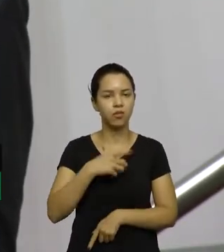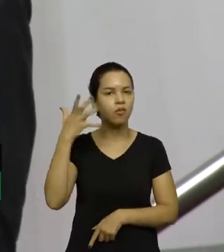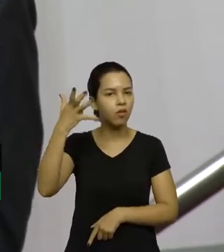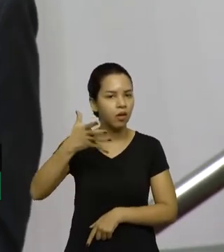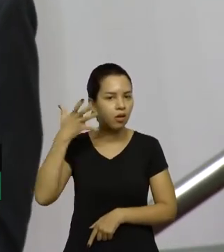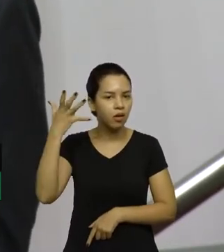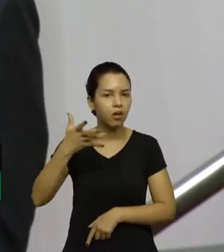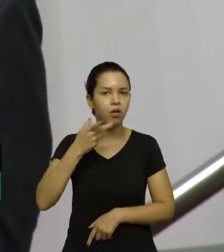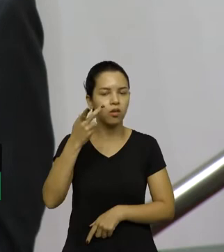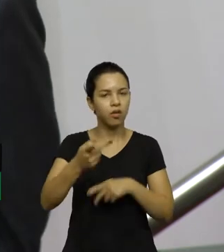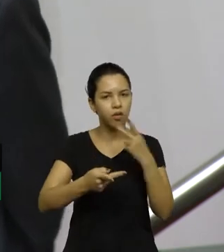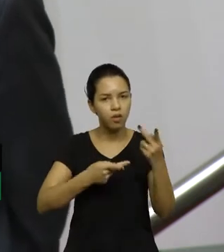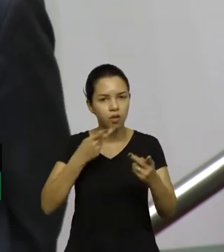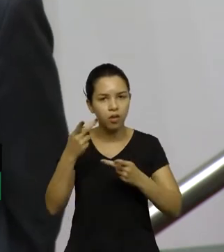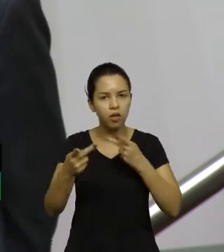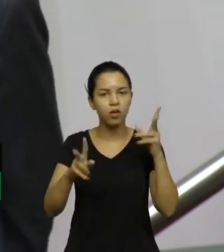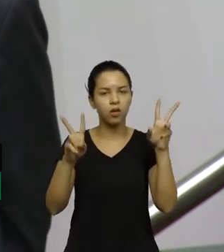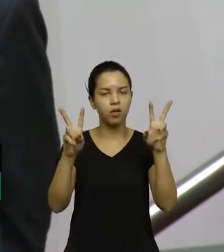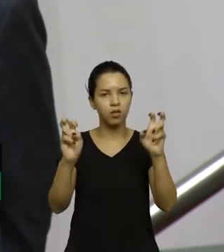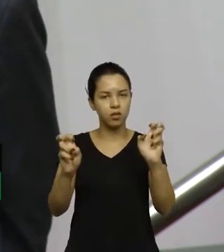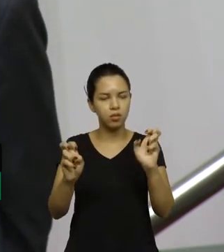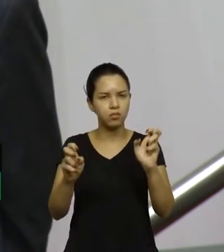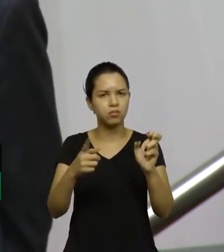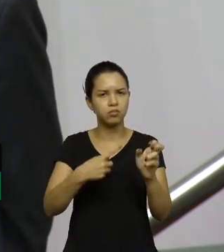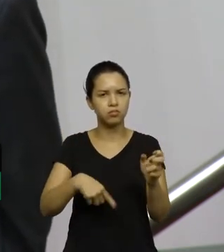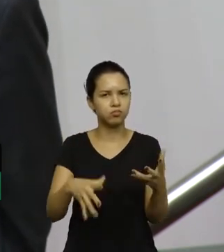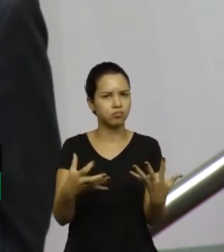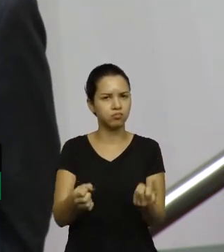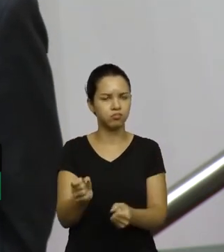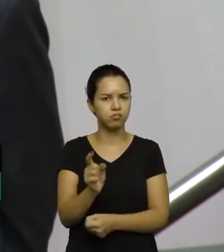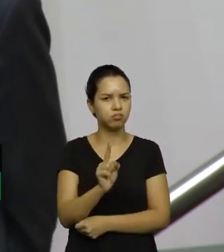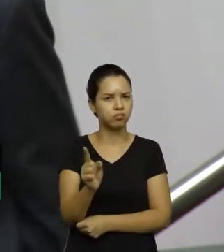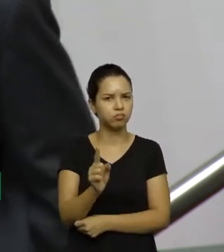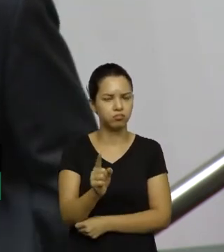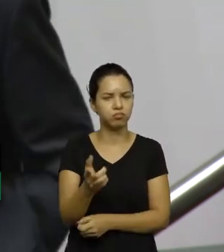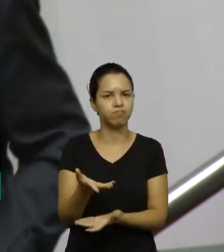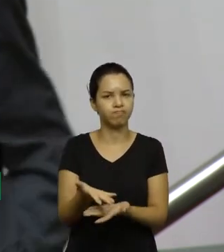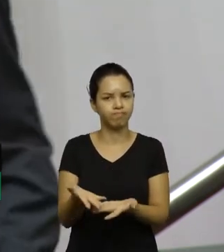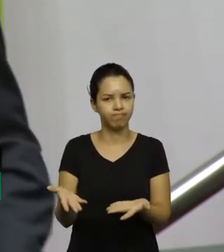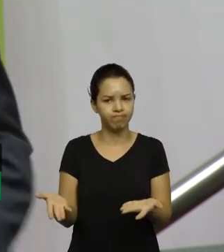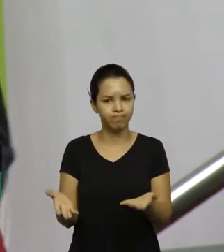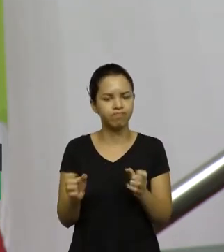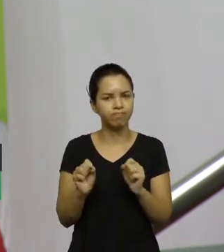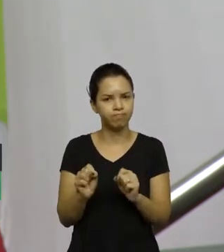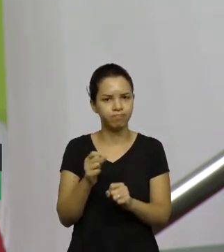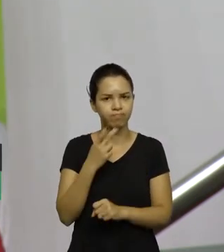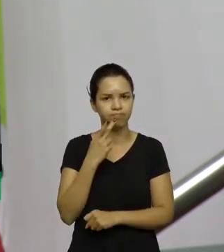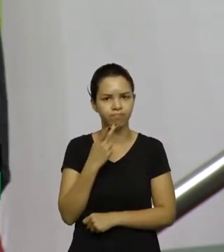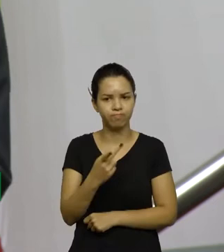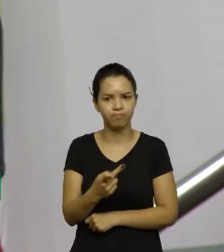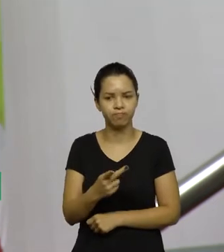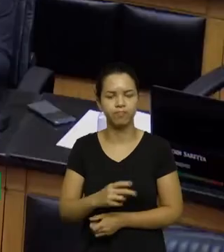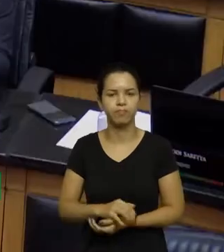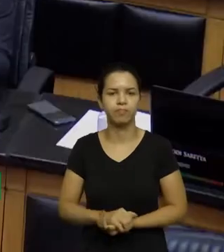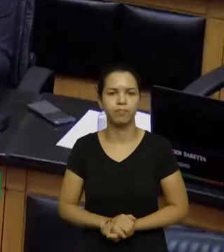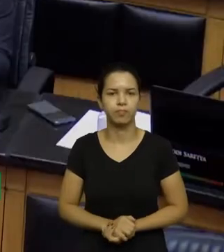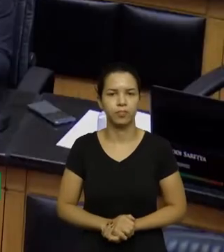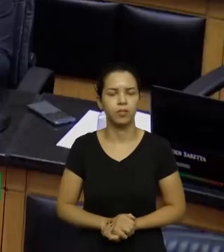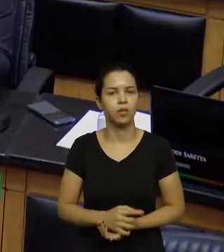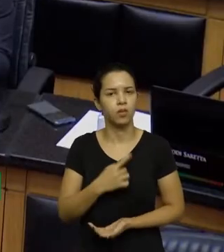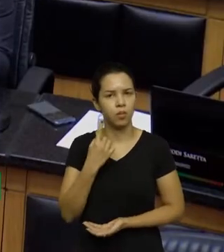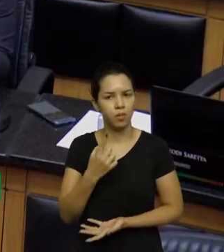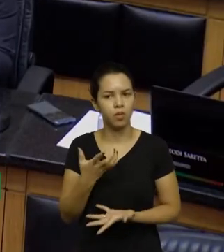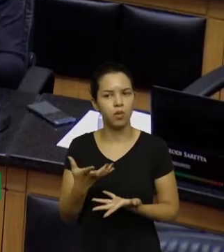isso, mas é indignante essa situação que nós estamos vivendo. Com a palavra. Deputado Sareta, eu queria cumprimentar